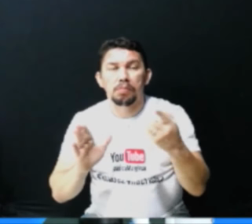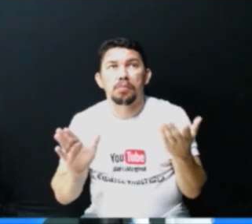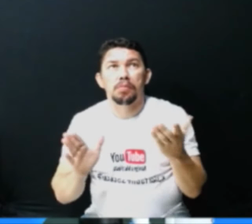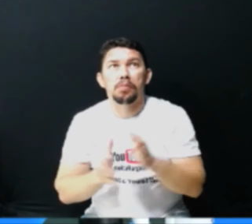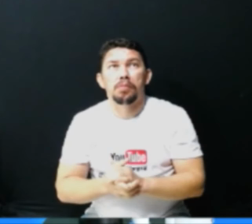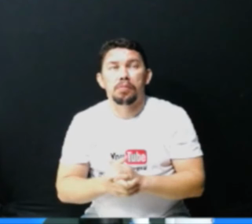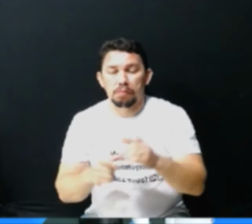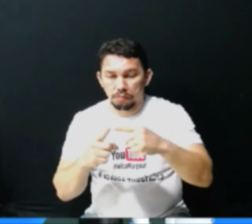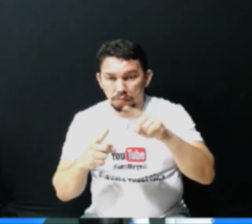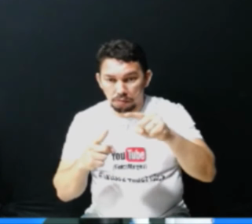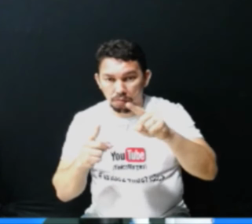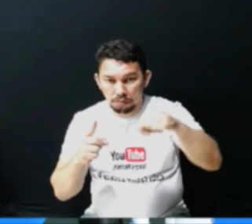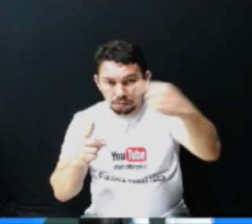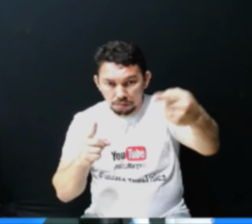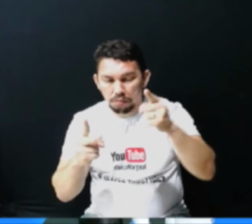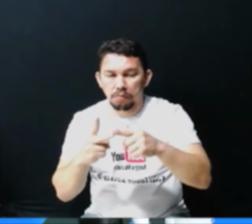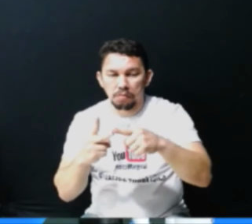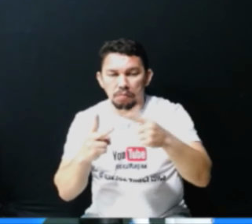novo.